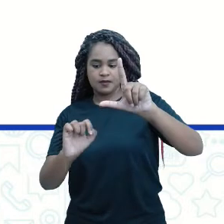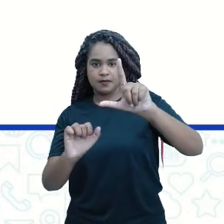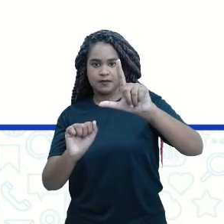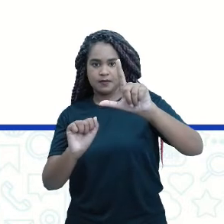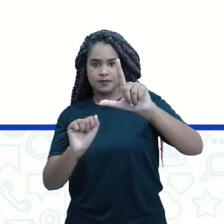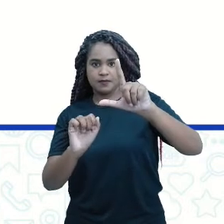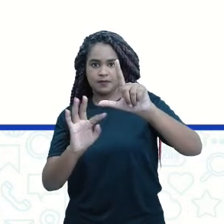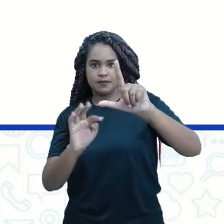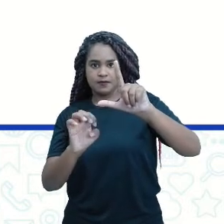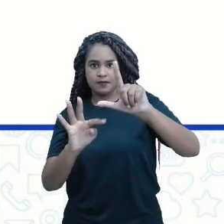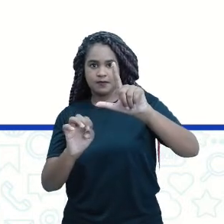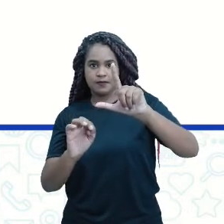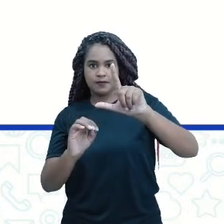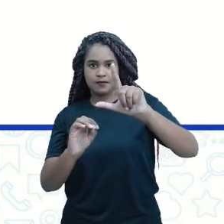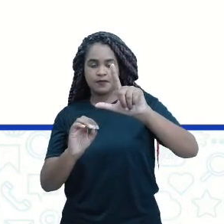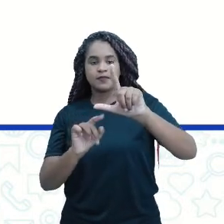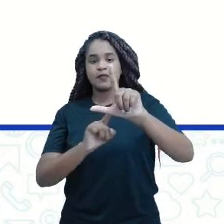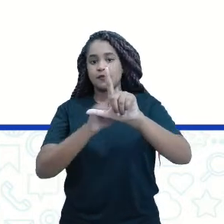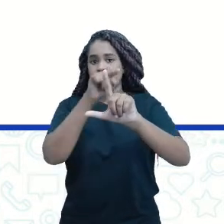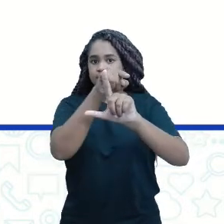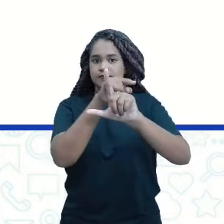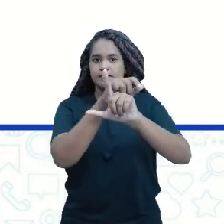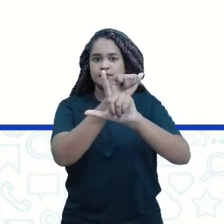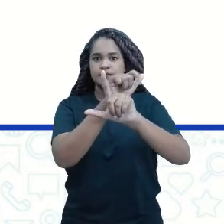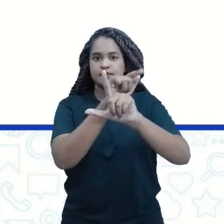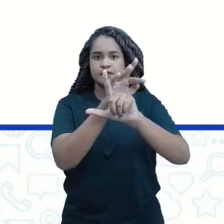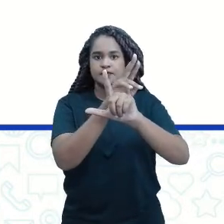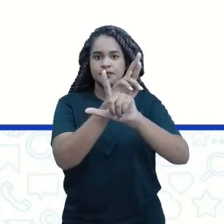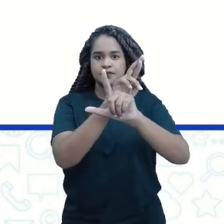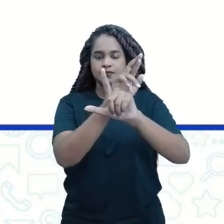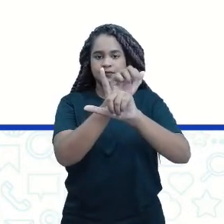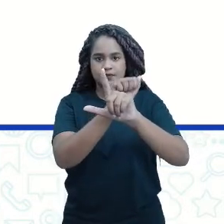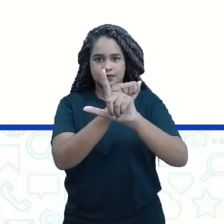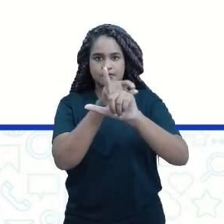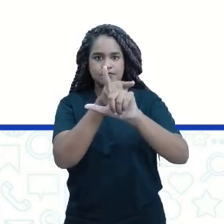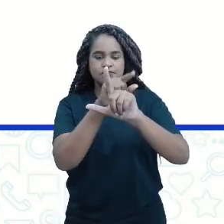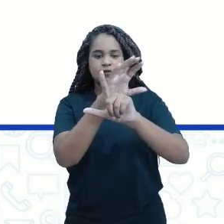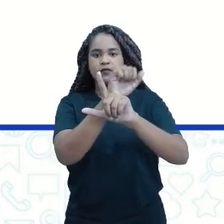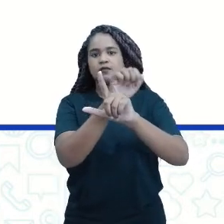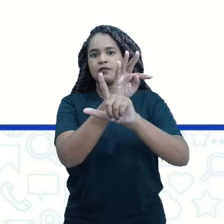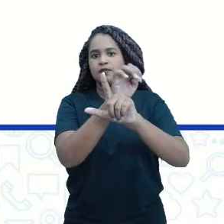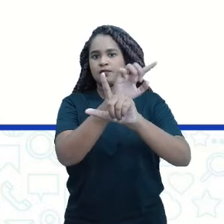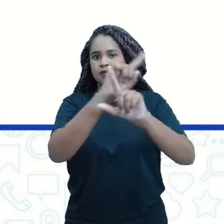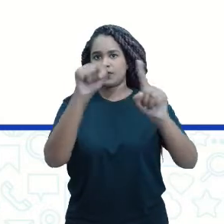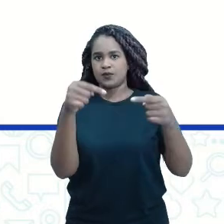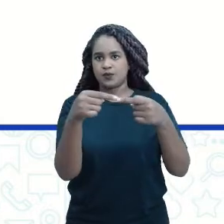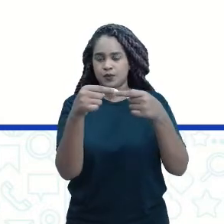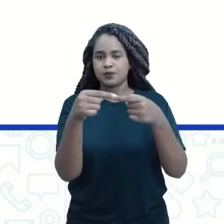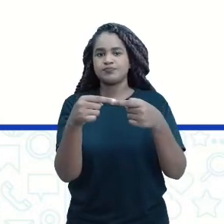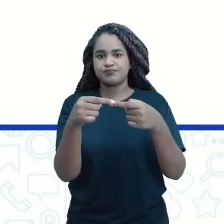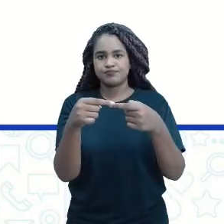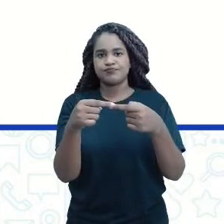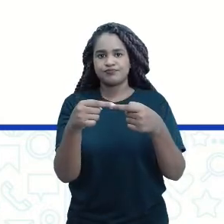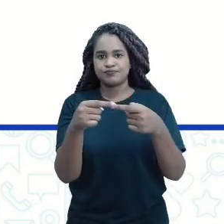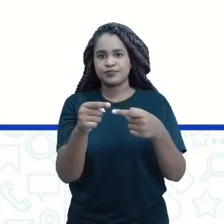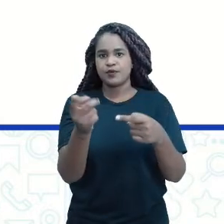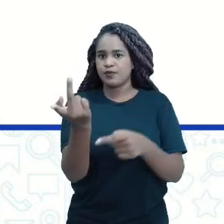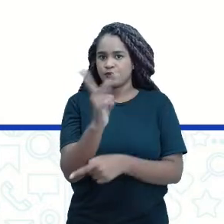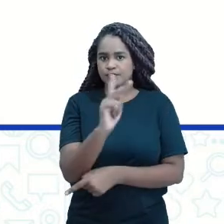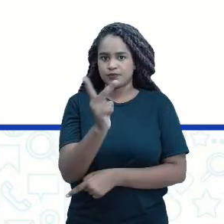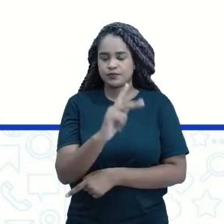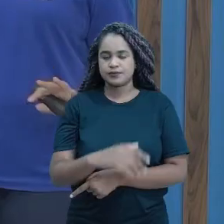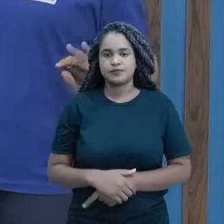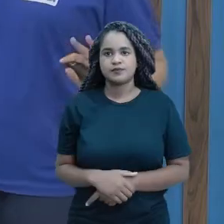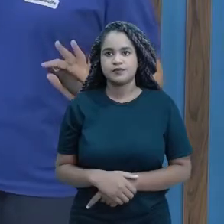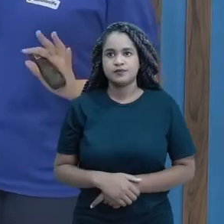e o cateto maior virou a nossa altura devido a formar um ângulo de 90 e a gente tem aí a coincidência entre esses dois